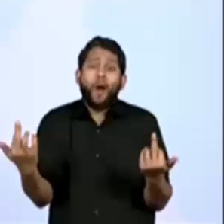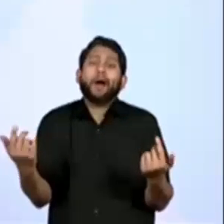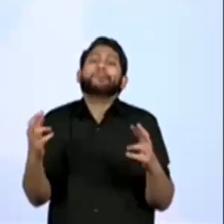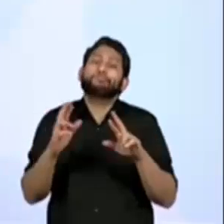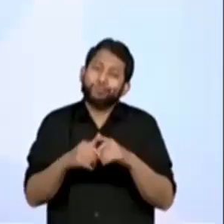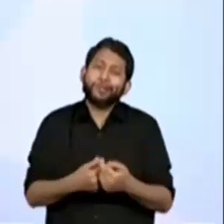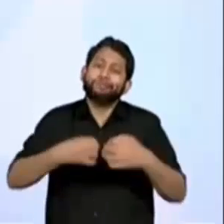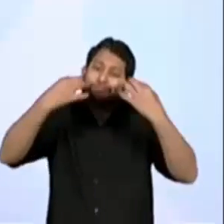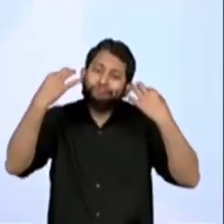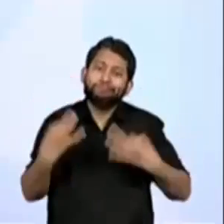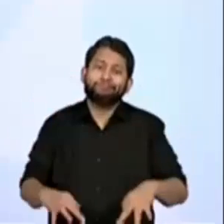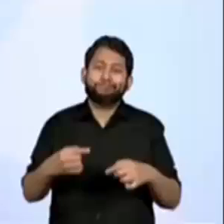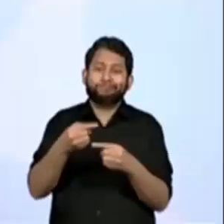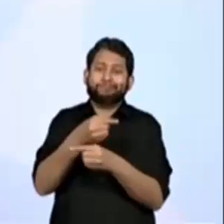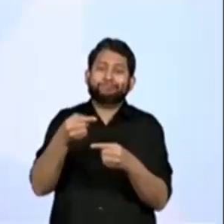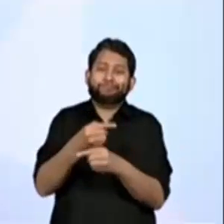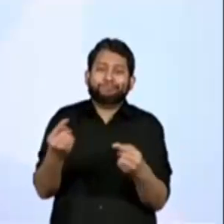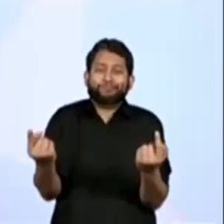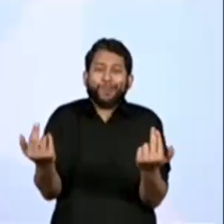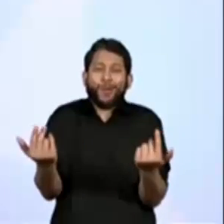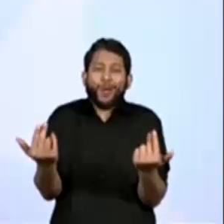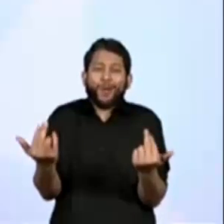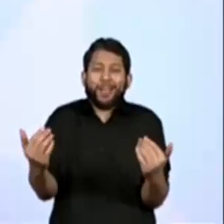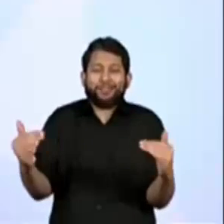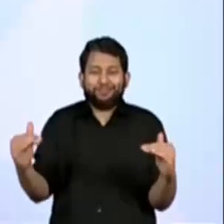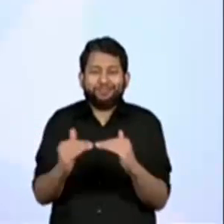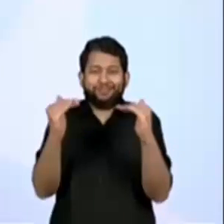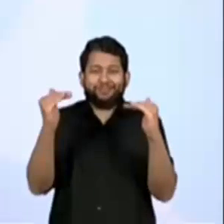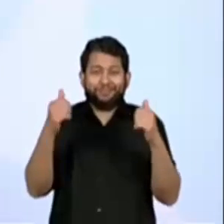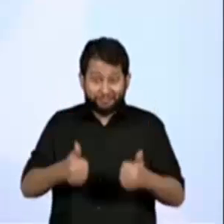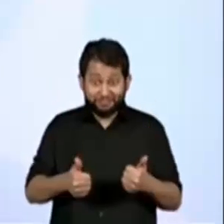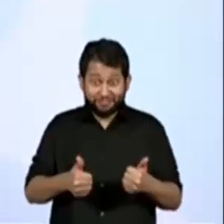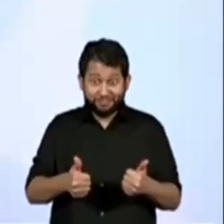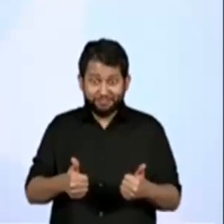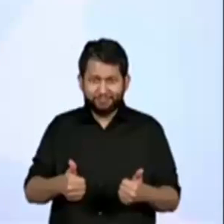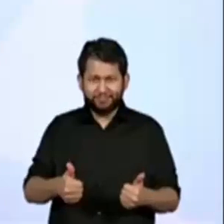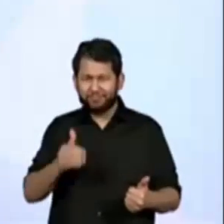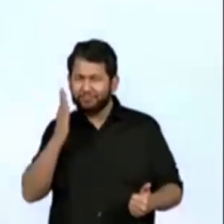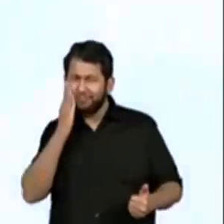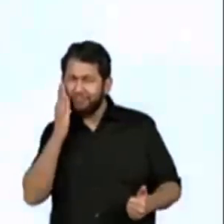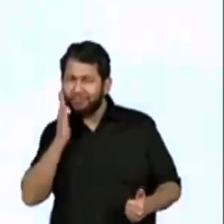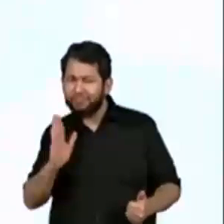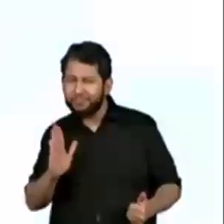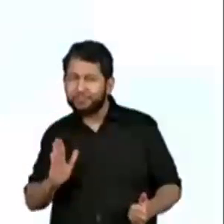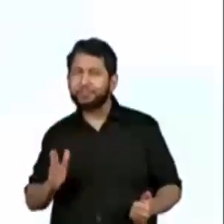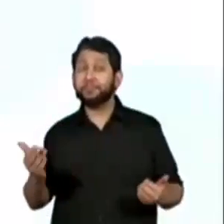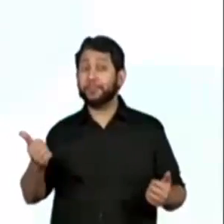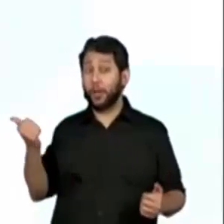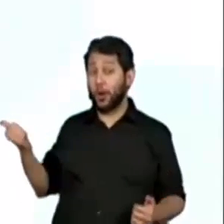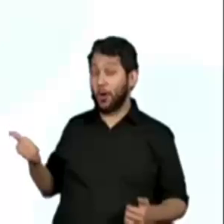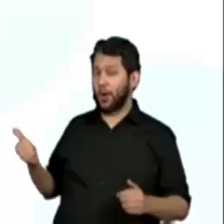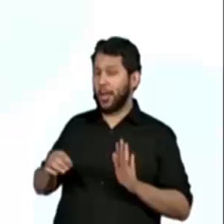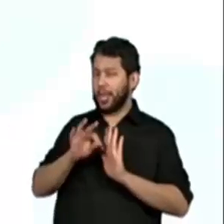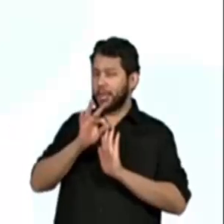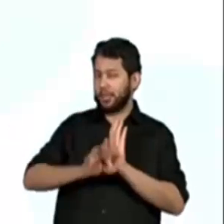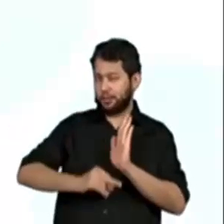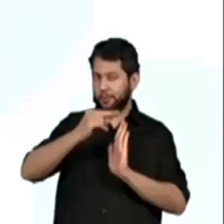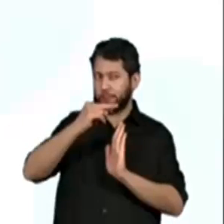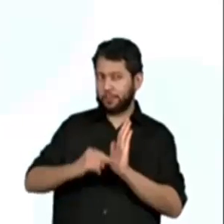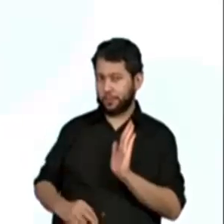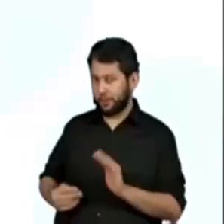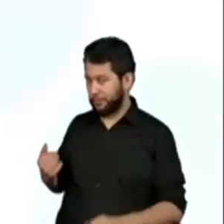são equivalentes. Certo? E aí, vamos dar uma lidinha aqui nesse textinho aqui